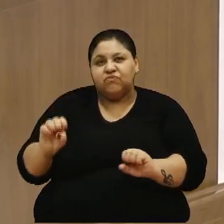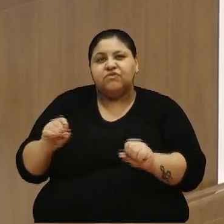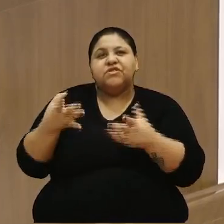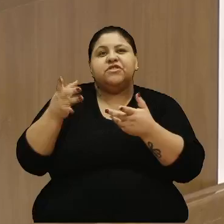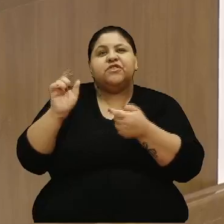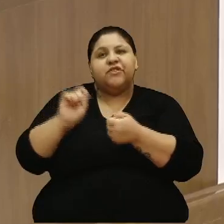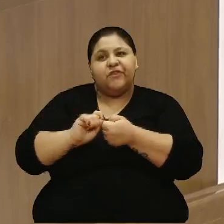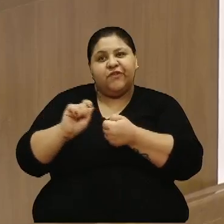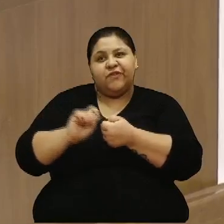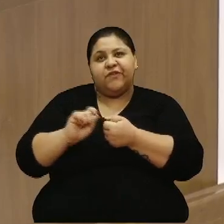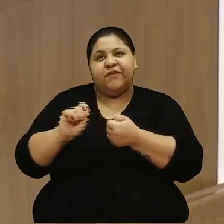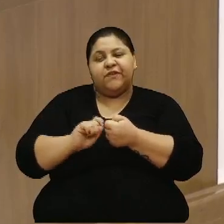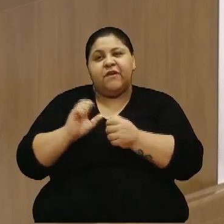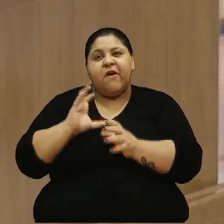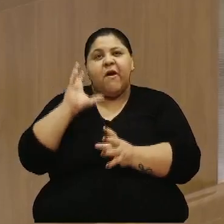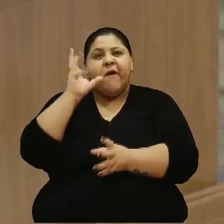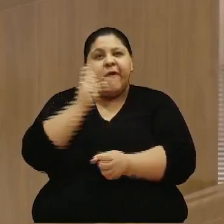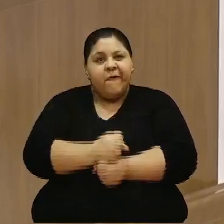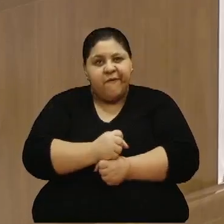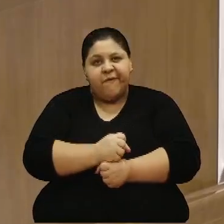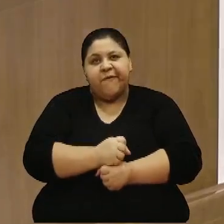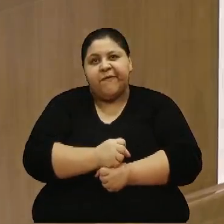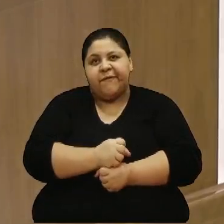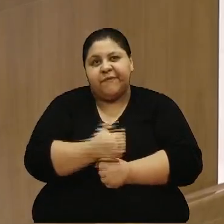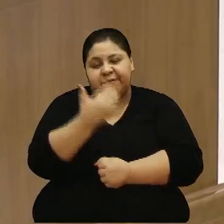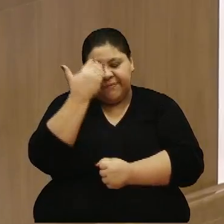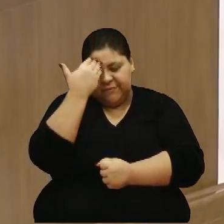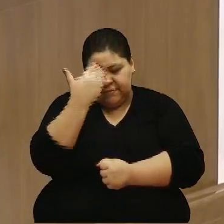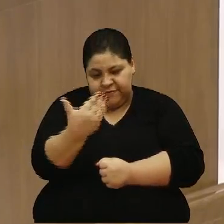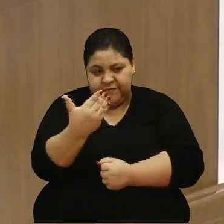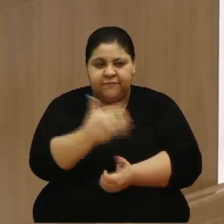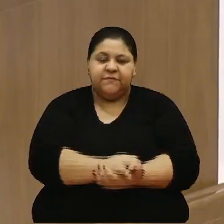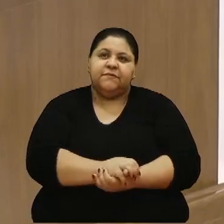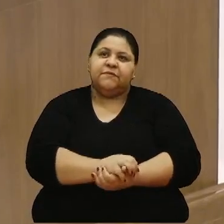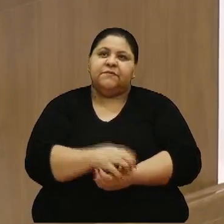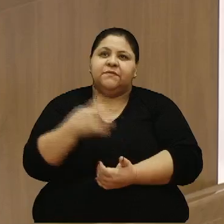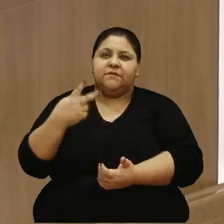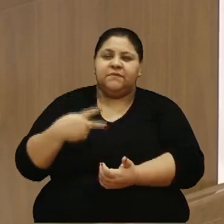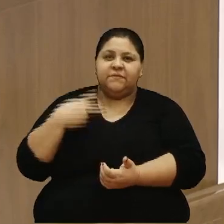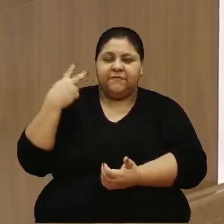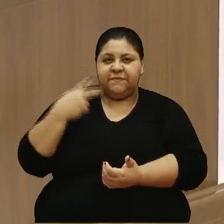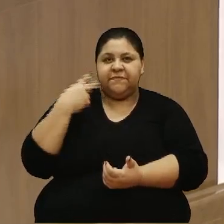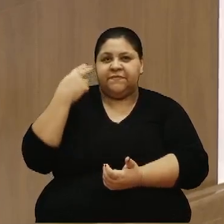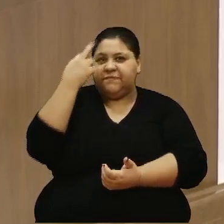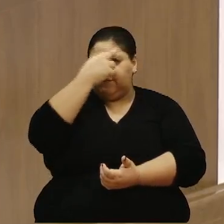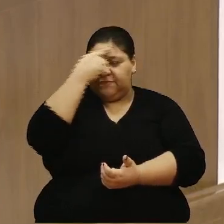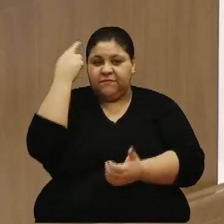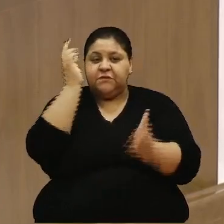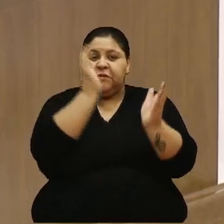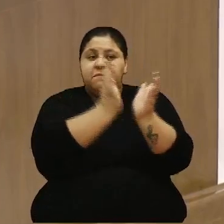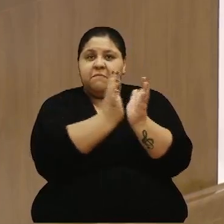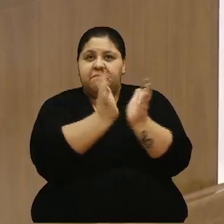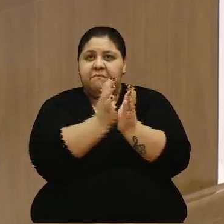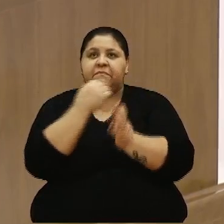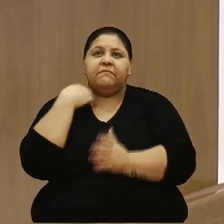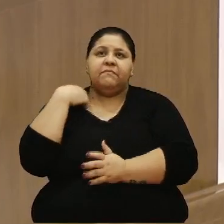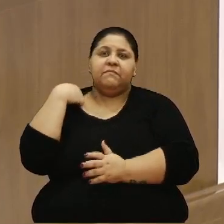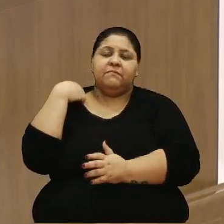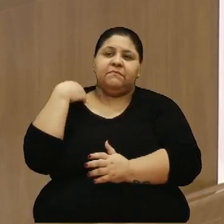fazem relacionados aos animais. Então, muito obrigada, vereador Rafael Bueno, meu colega,